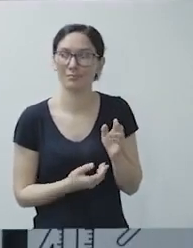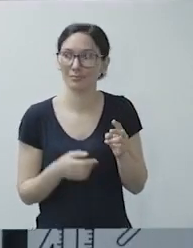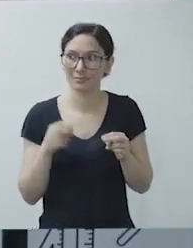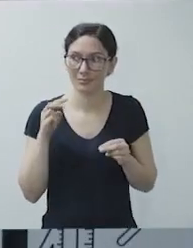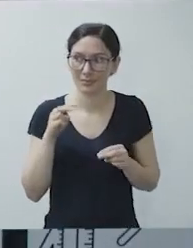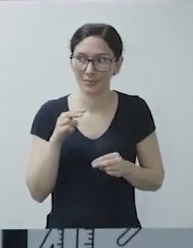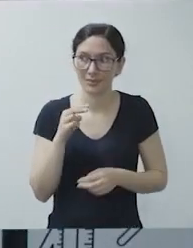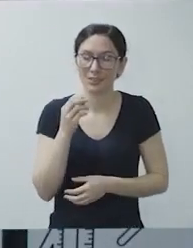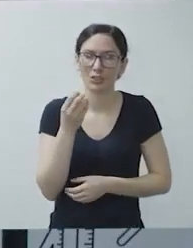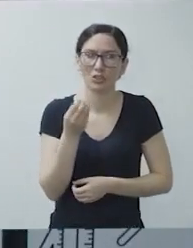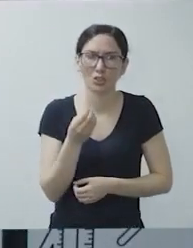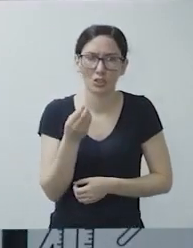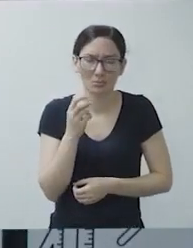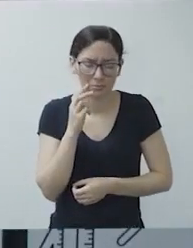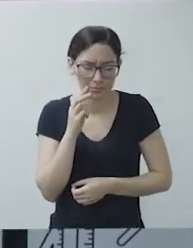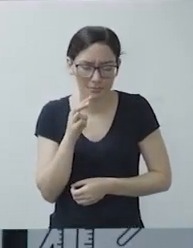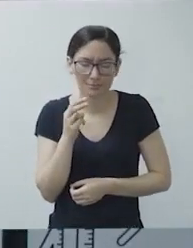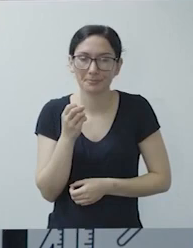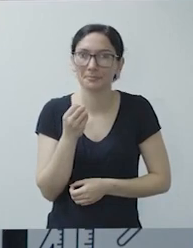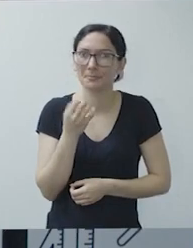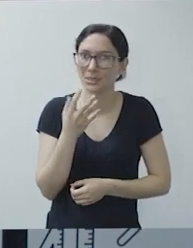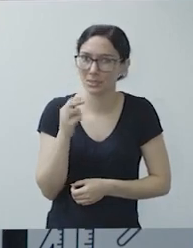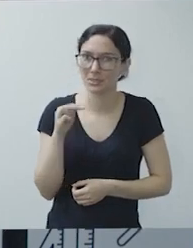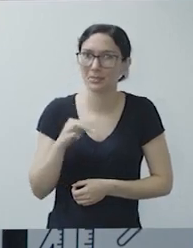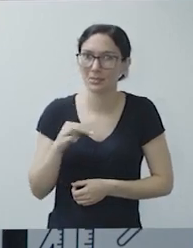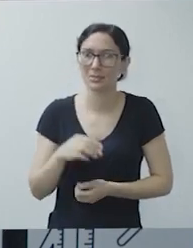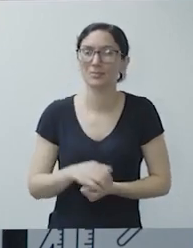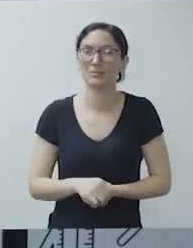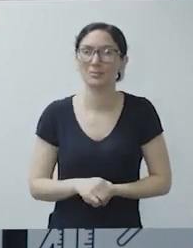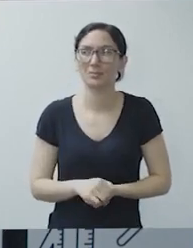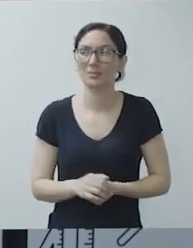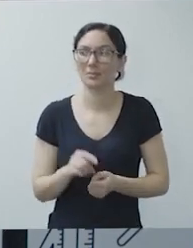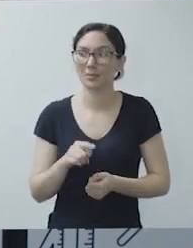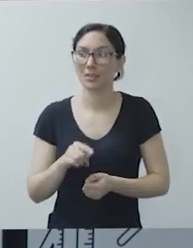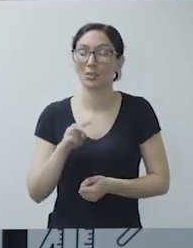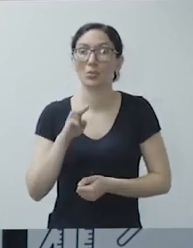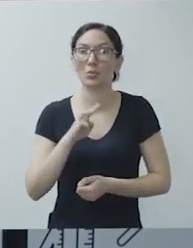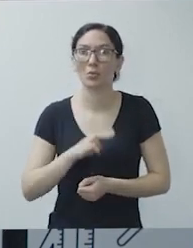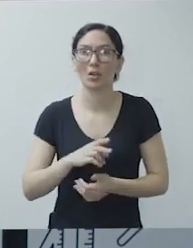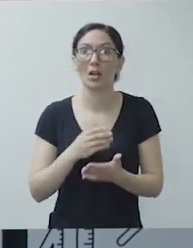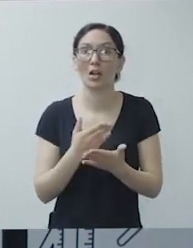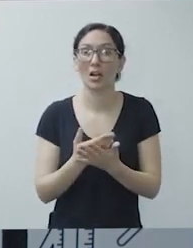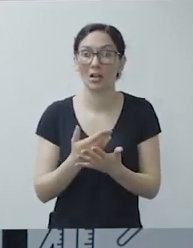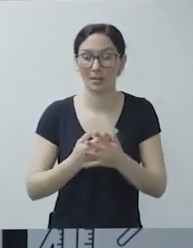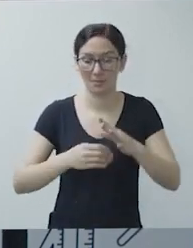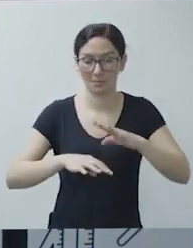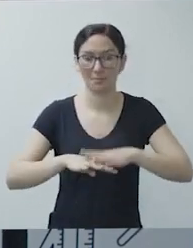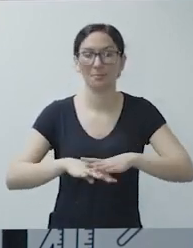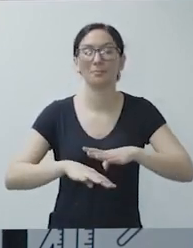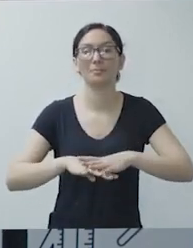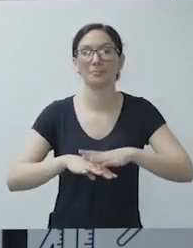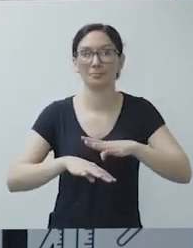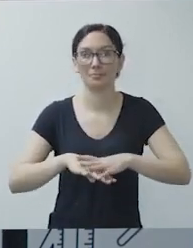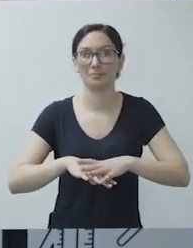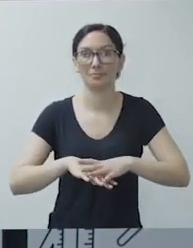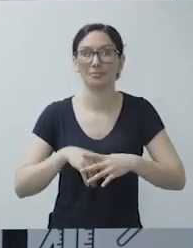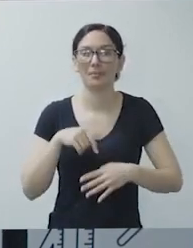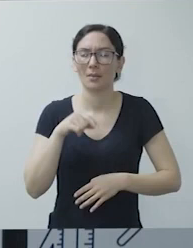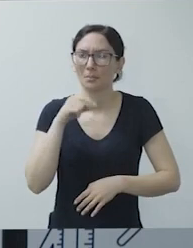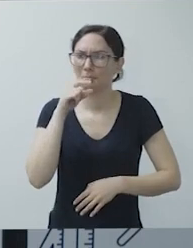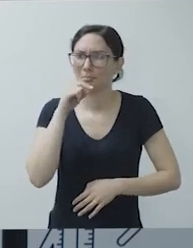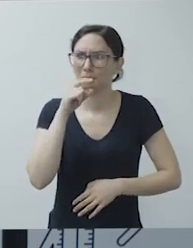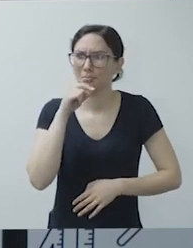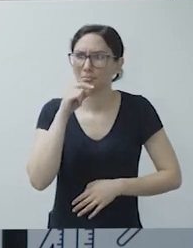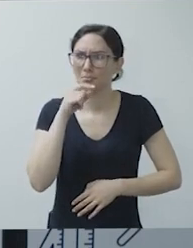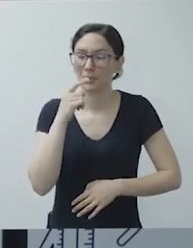observar bem essa imagem e poder utilizar na nossa aula de matemática. Ele tem, olha